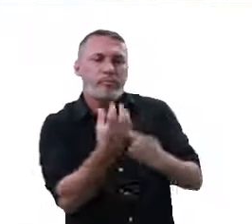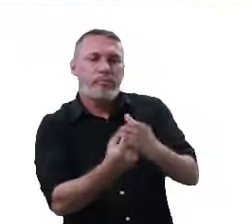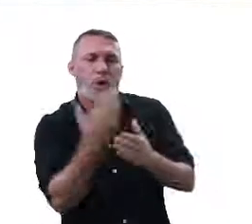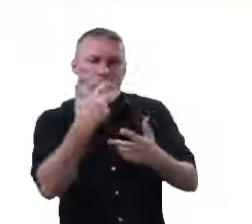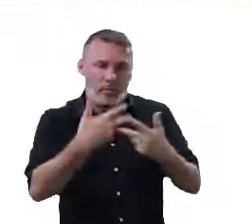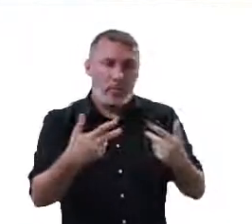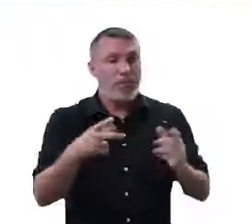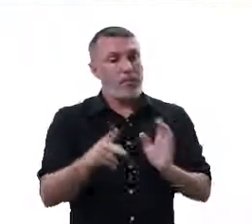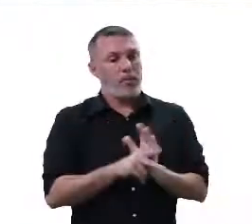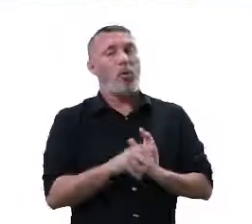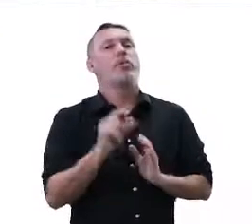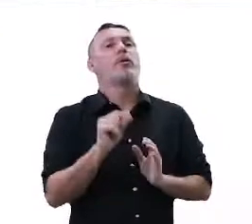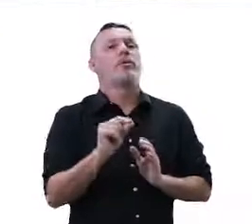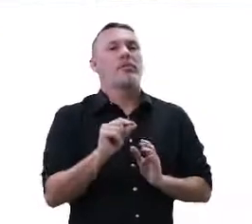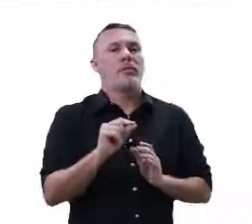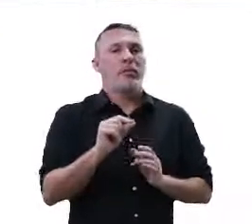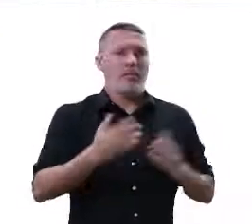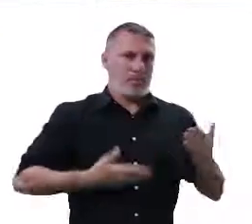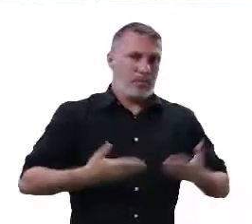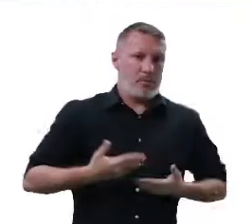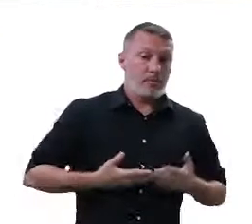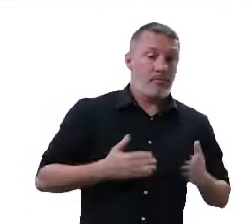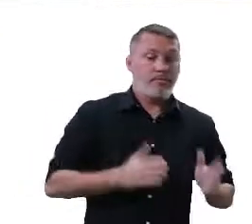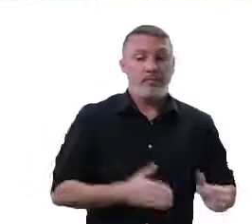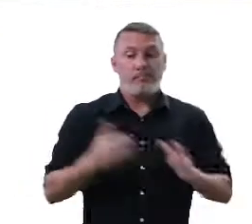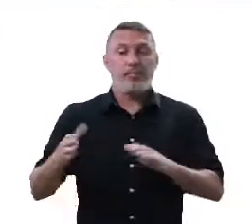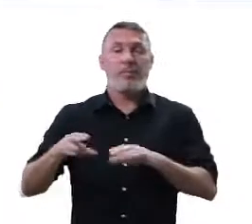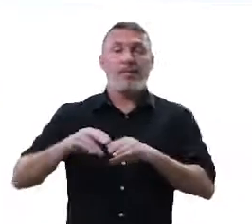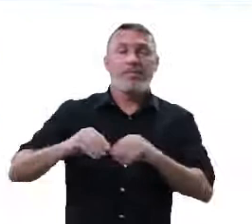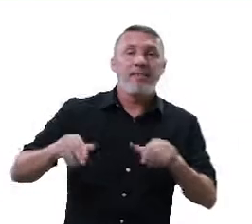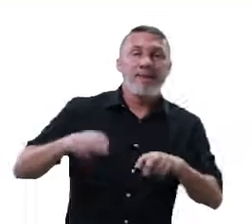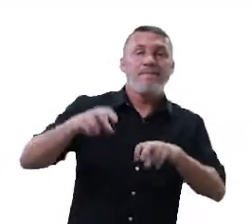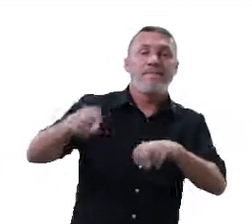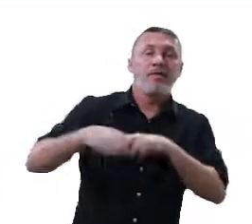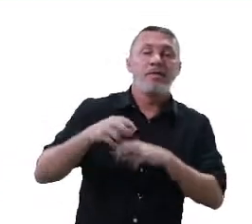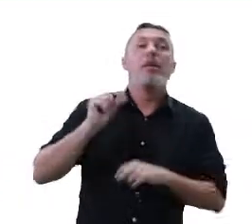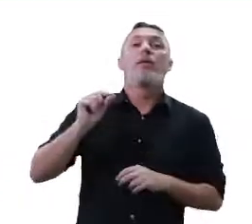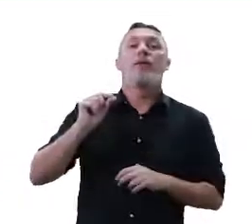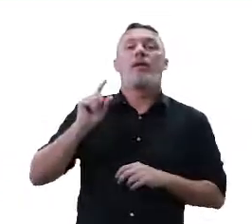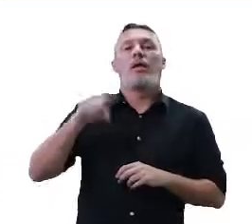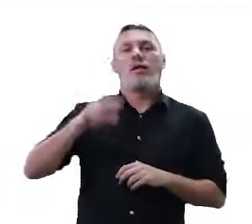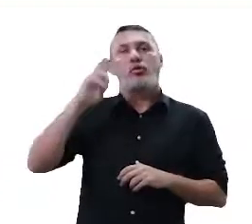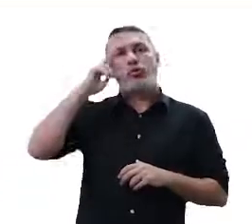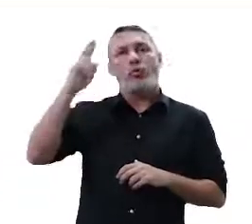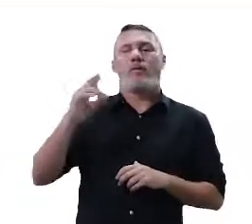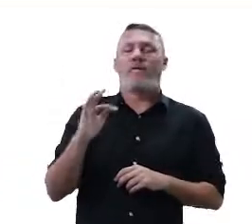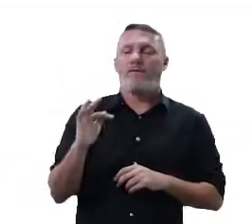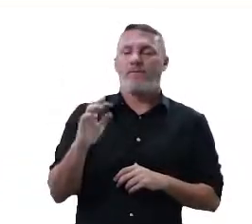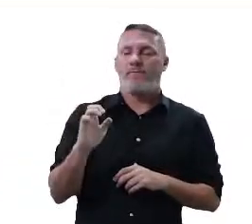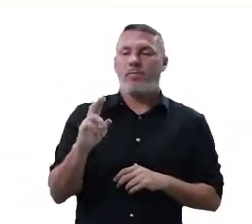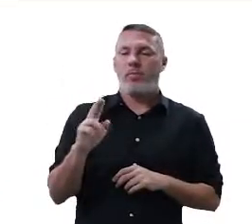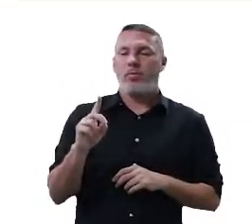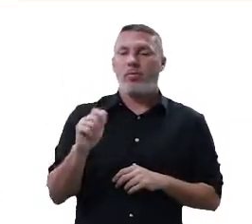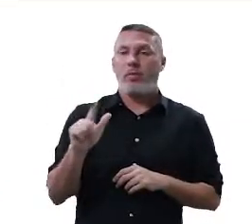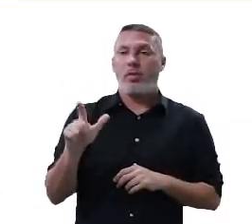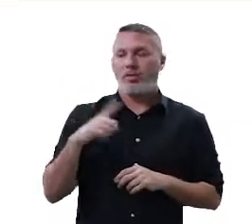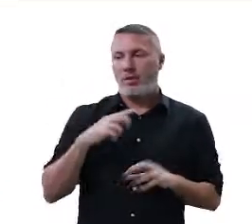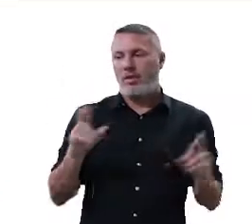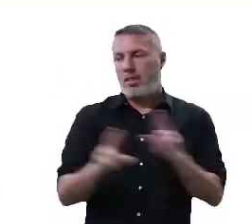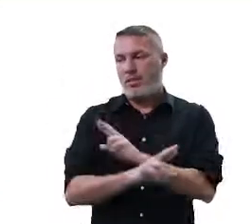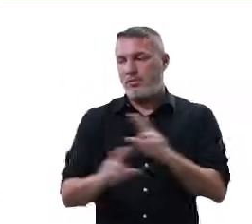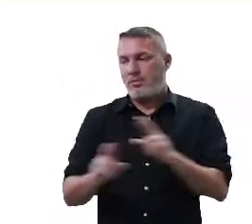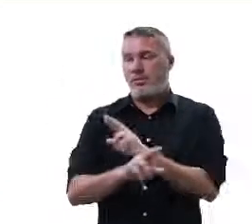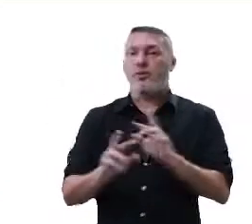alimentos pertencem ao servo. As terras não, pertencem ao senhor feudal. Né? Então, nessa relação